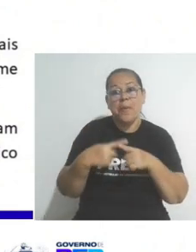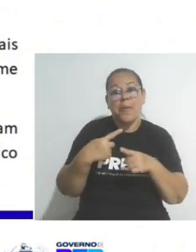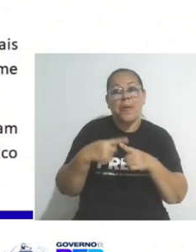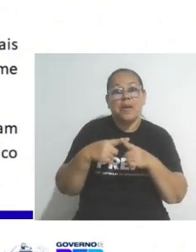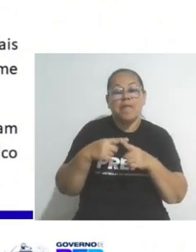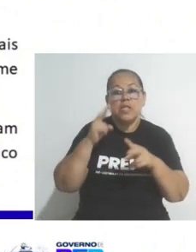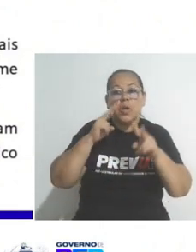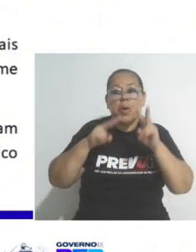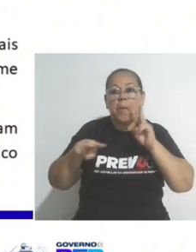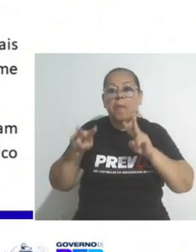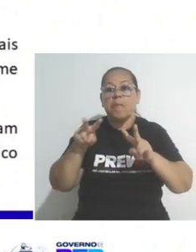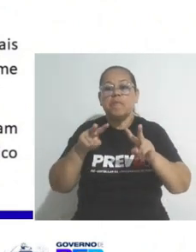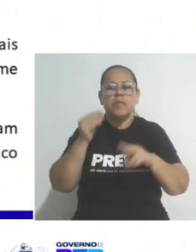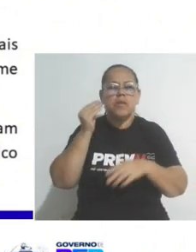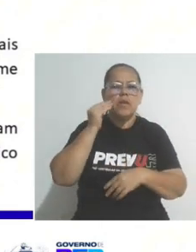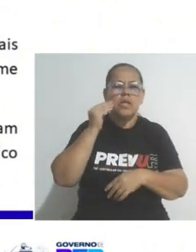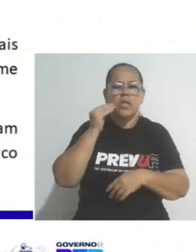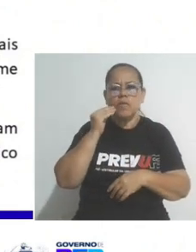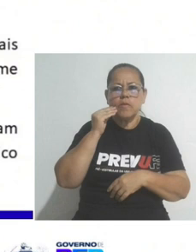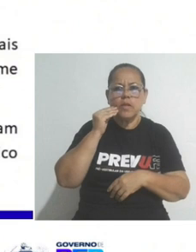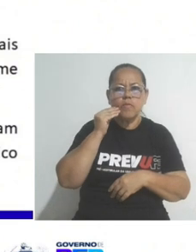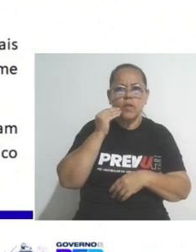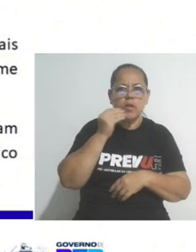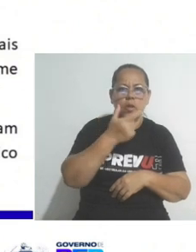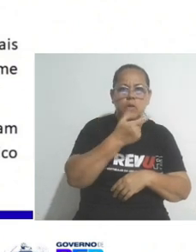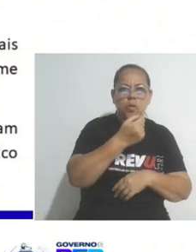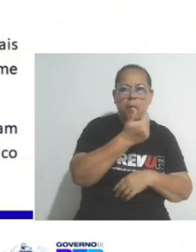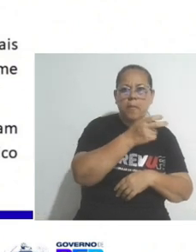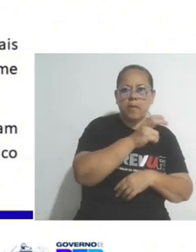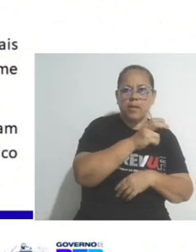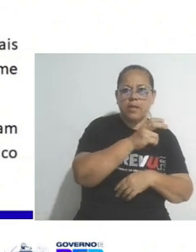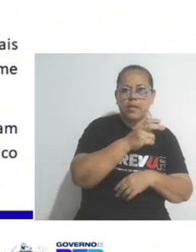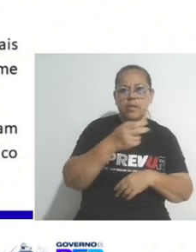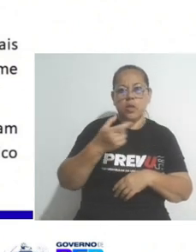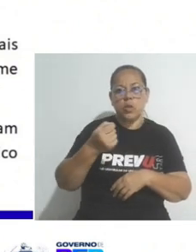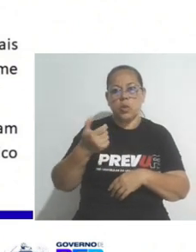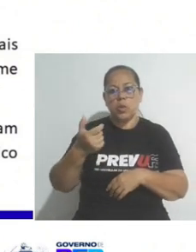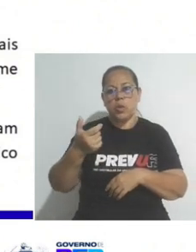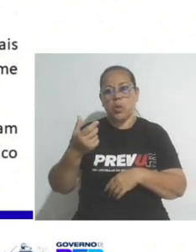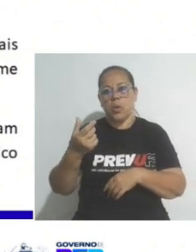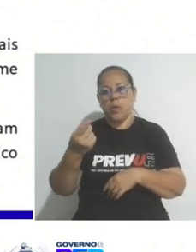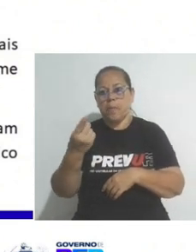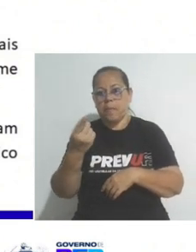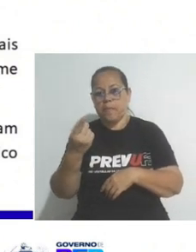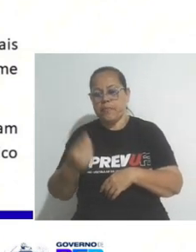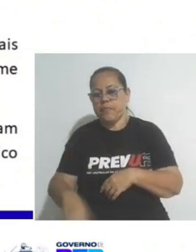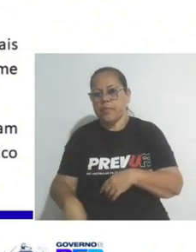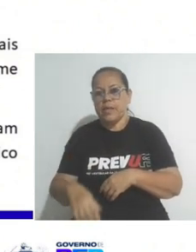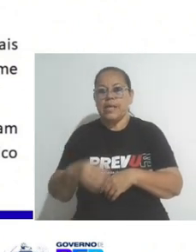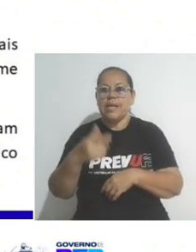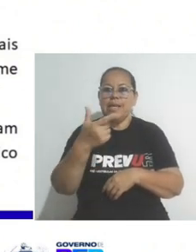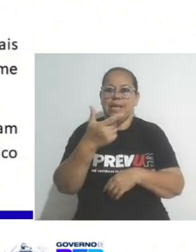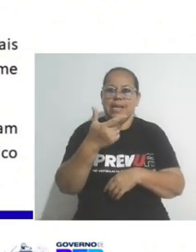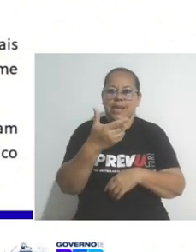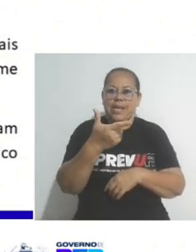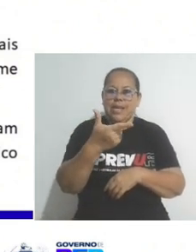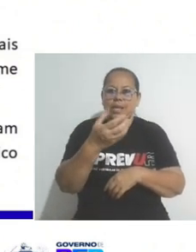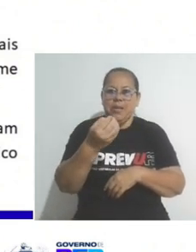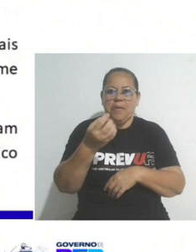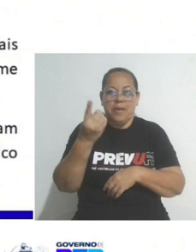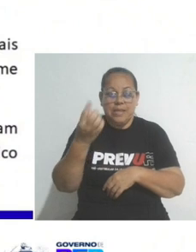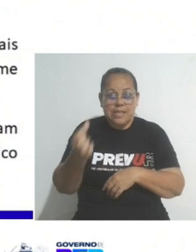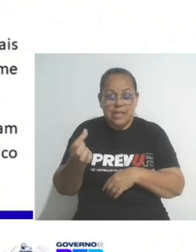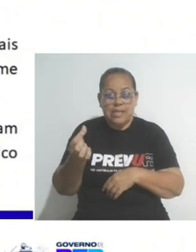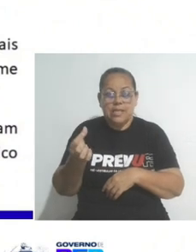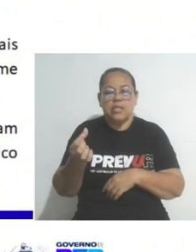você já observa que entre 2015 e 2016 há uma queda muito abrupta uma queda muito